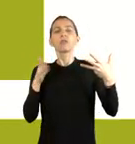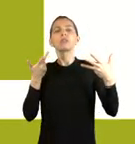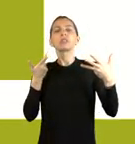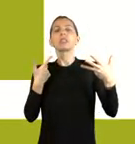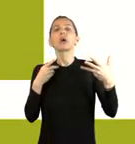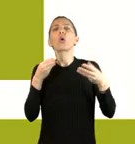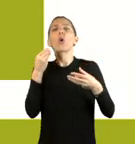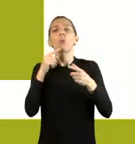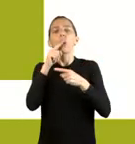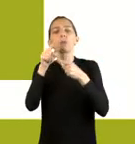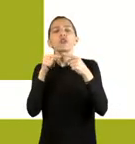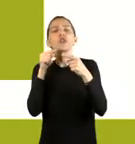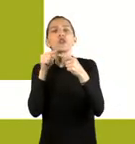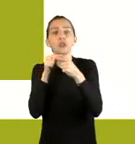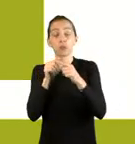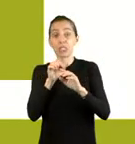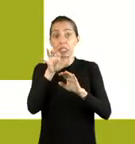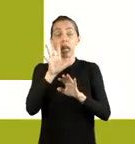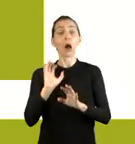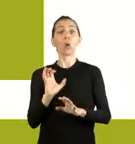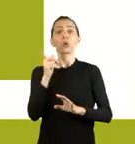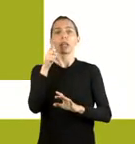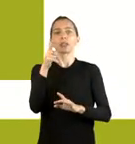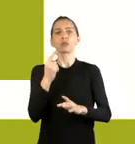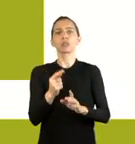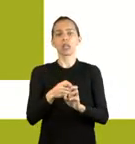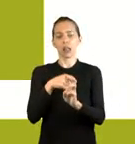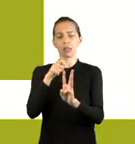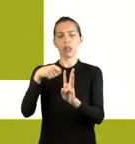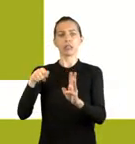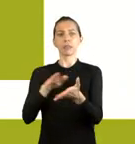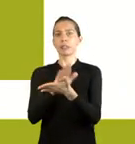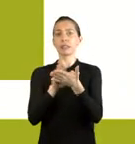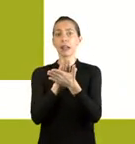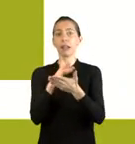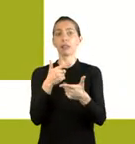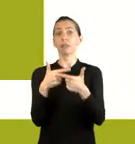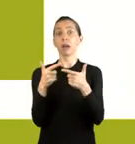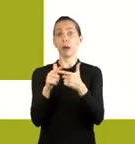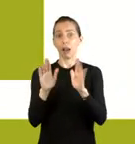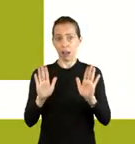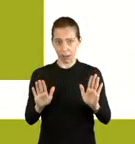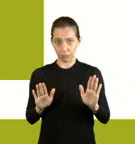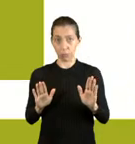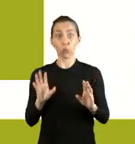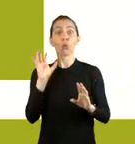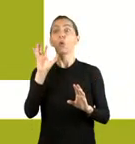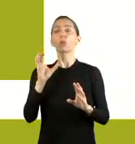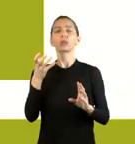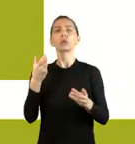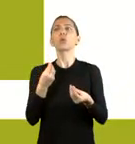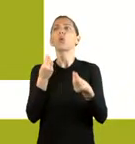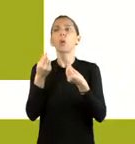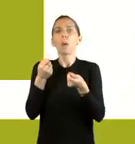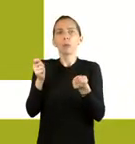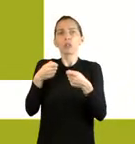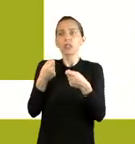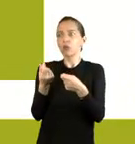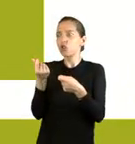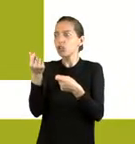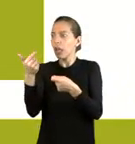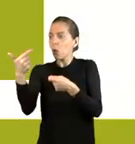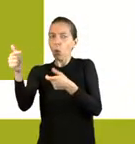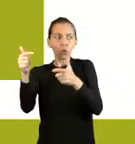não? Então, a gente tem que pensar em várias fontes de receita. Ah, mas